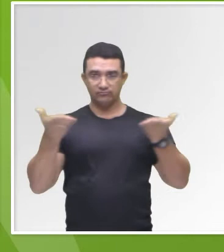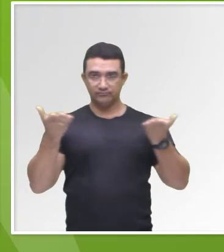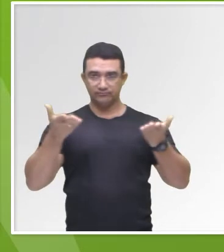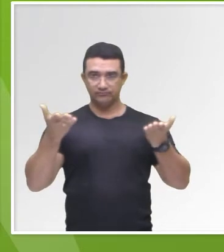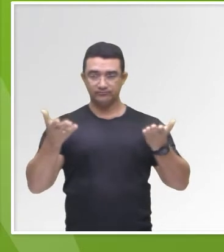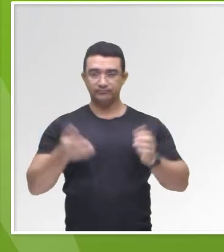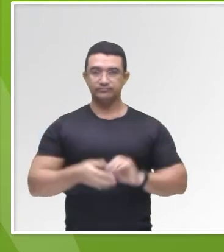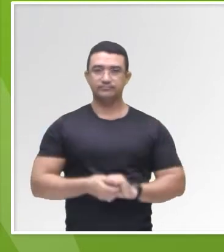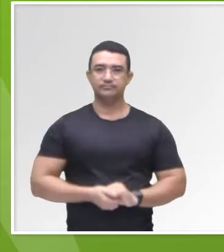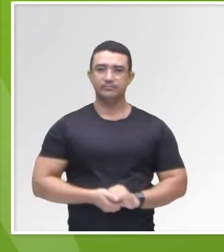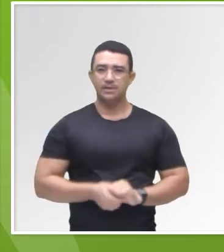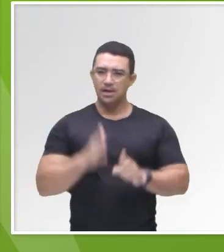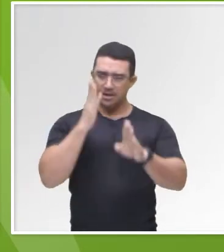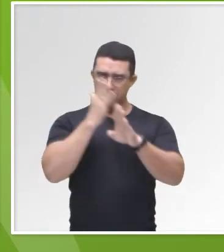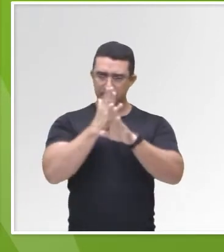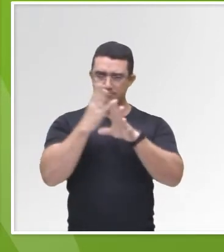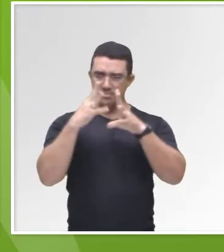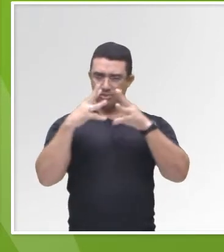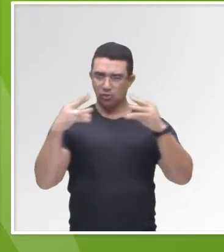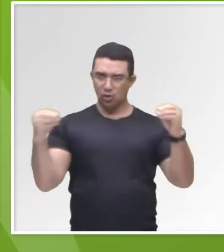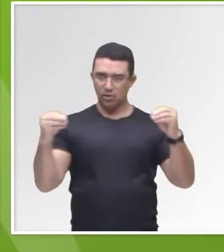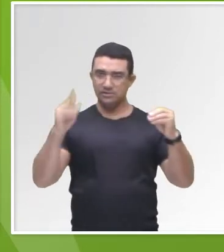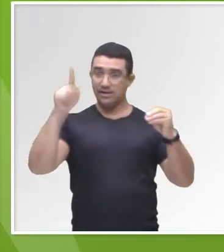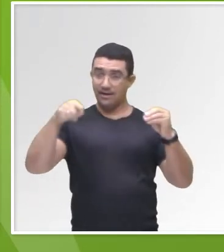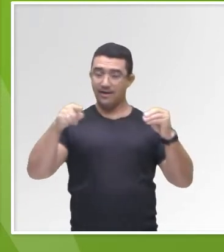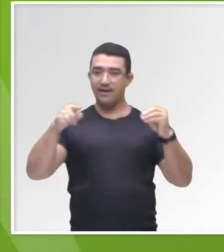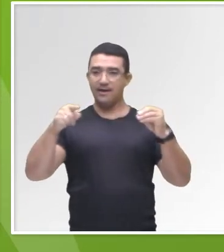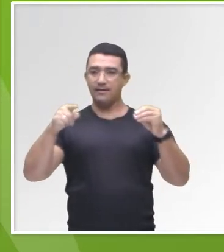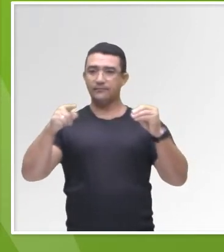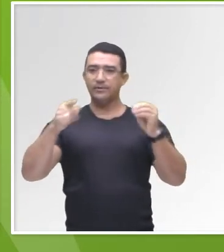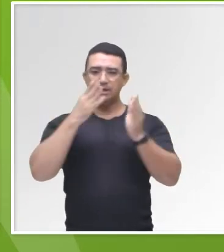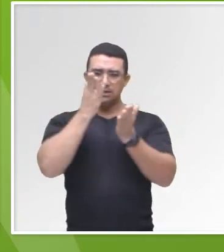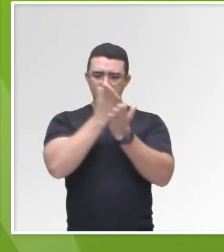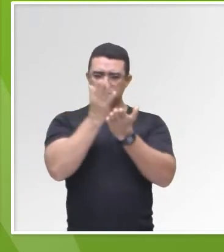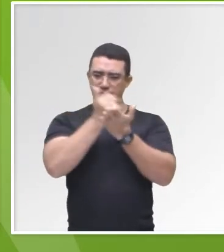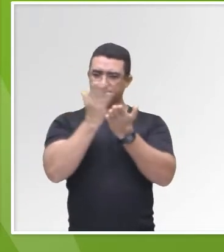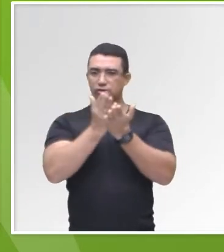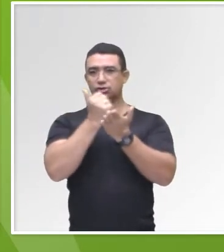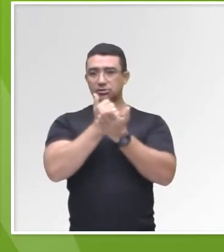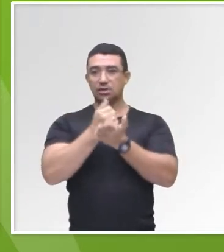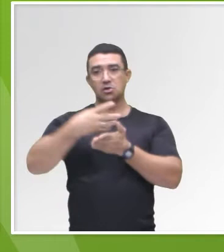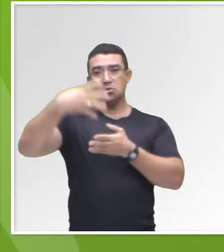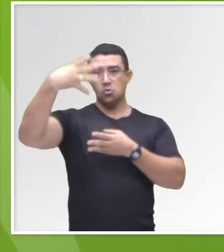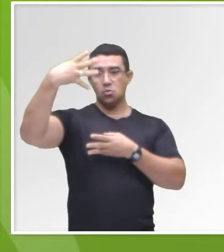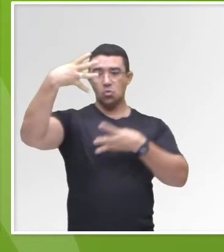A mitose, então, ela é dividida em 4 fases. Nós temos aí, ó, prófase,